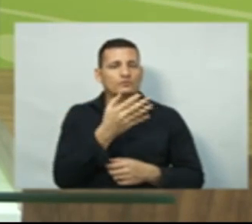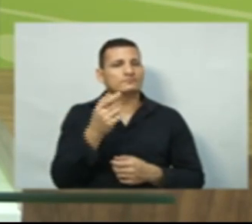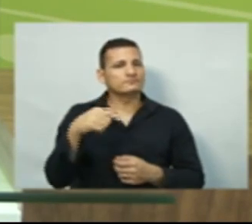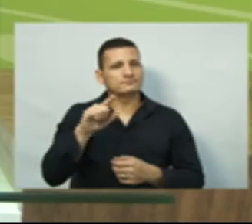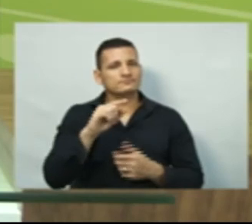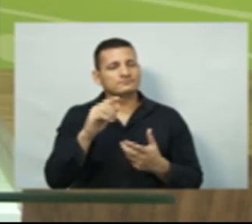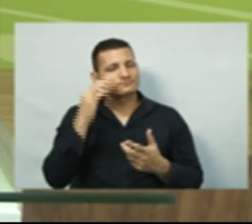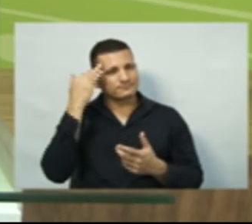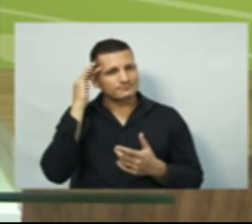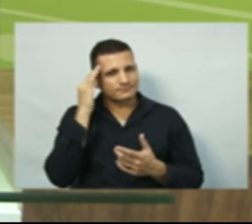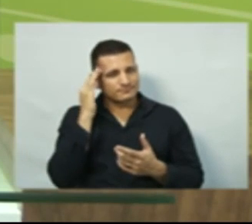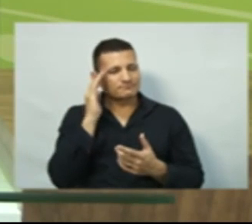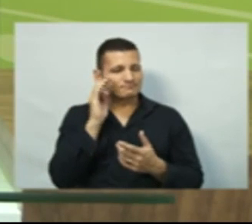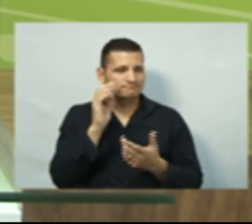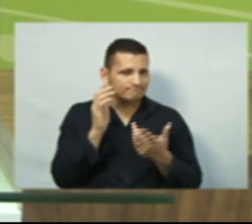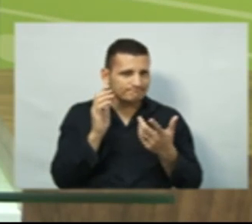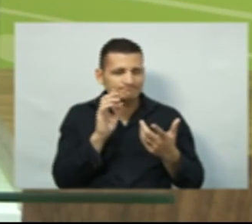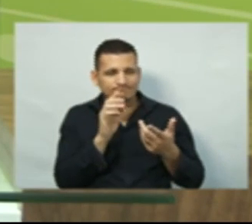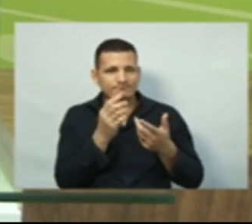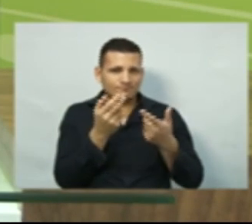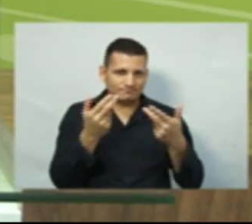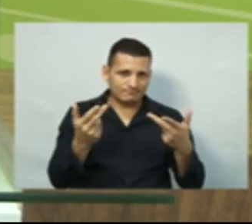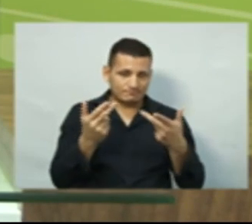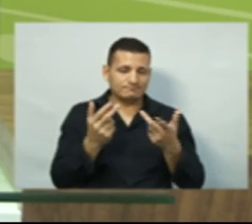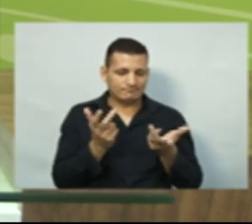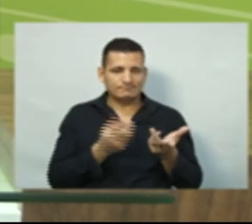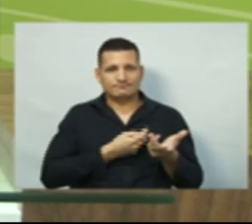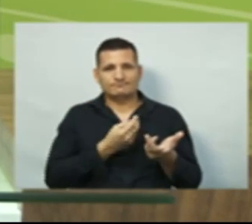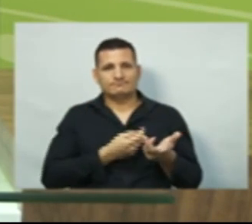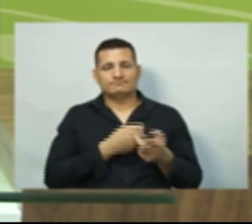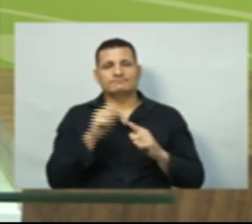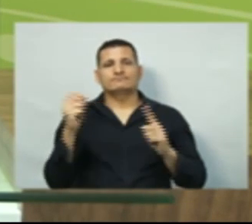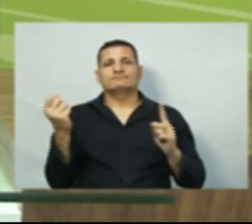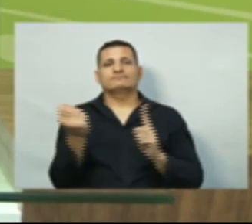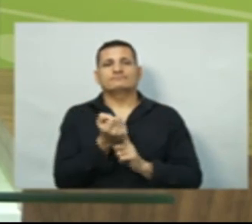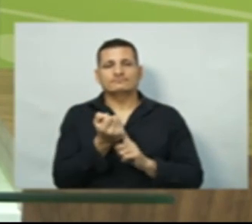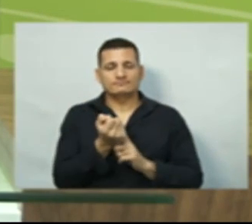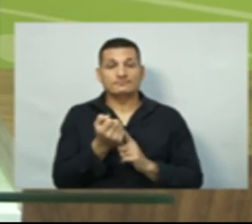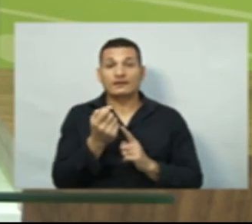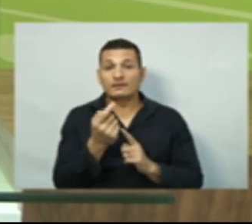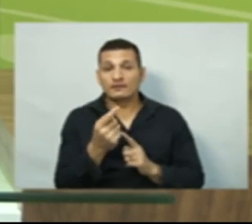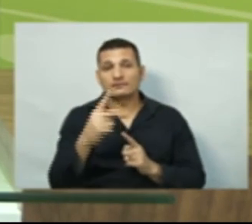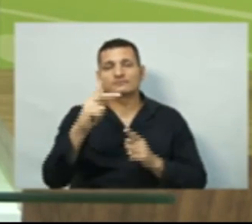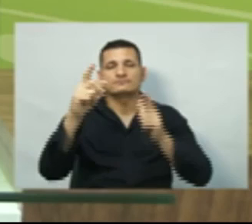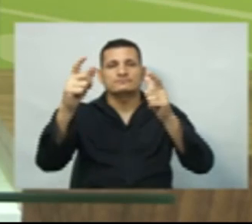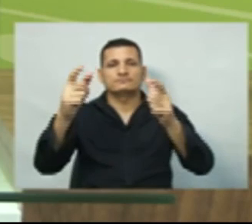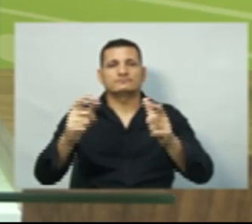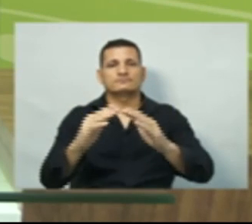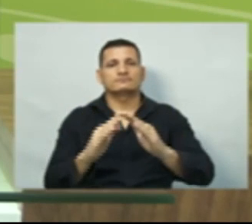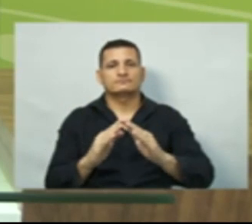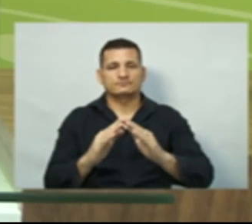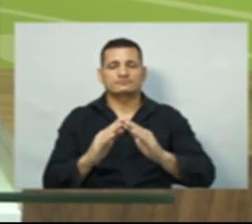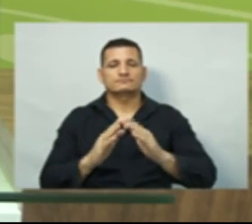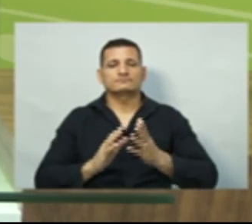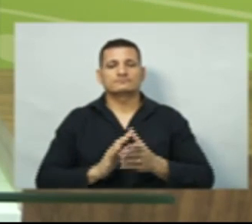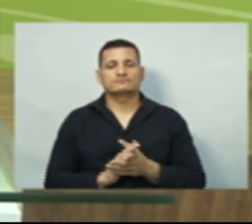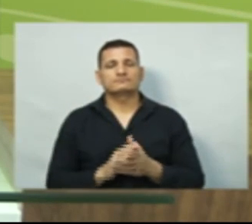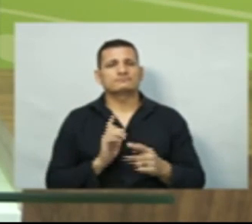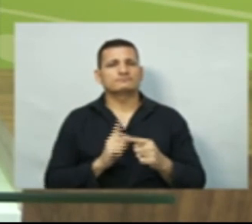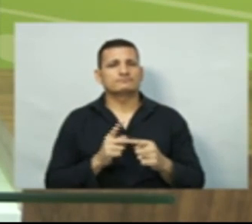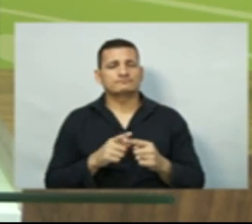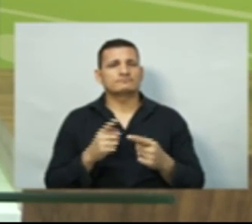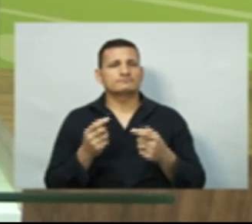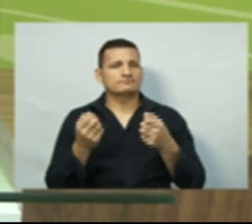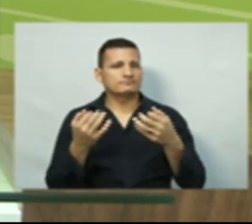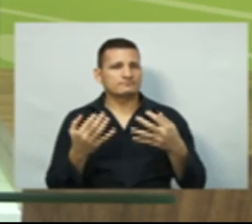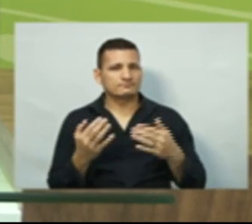entendido alguma coisa da realidade de vivência da sociedade aí no local onde vocês moram, no distrito onde vocês moram. Porque quando a gente fala